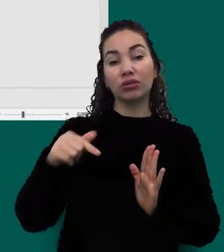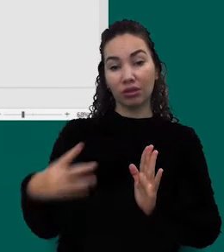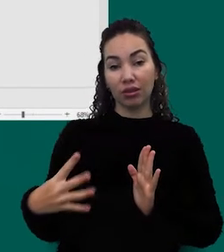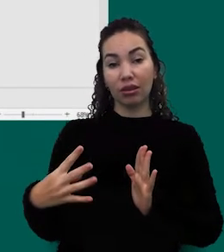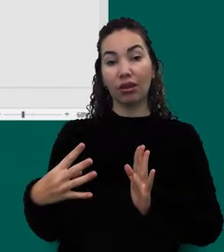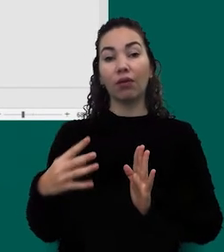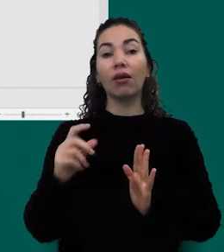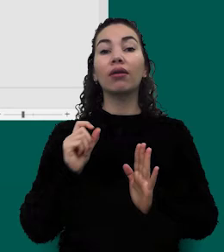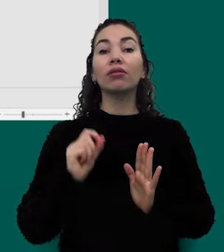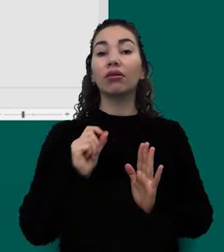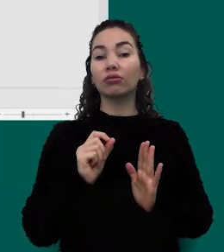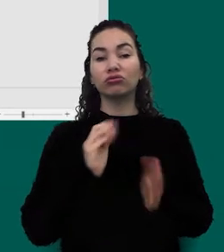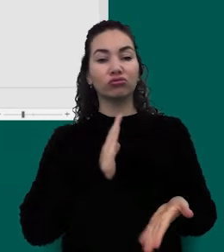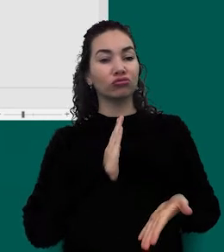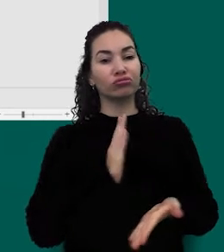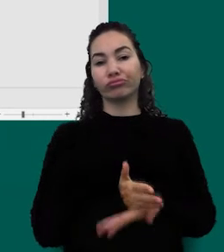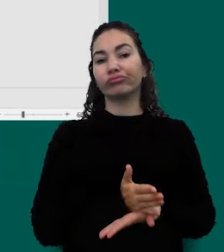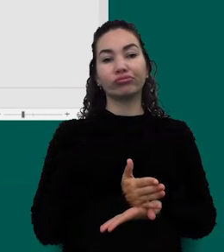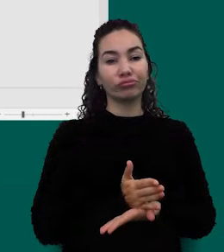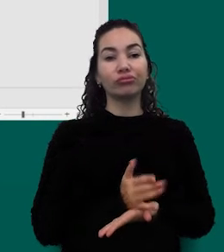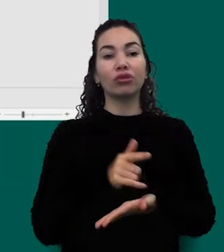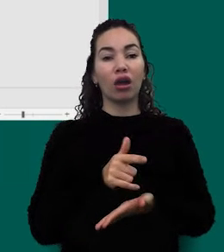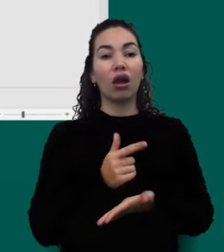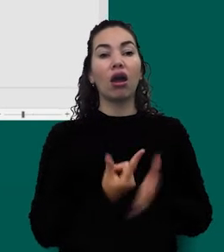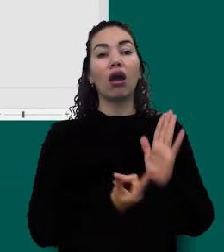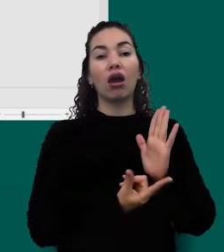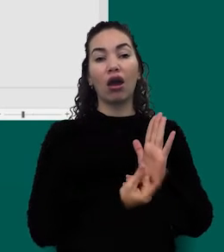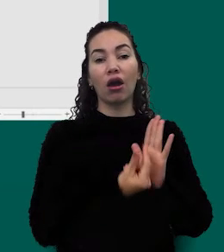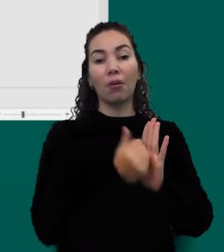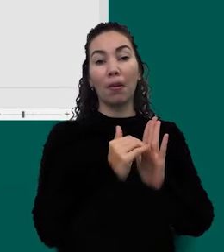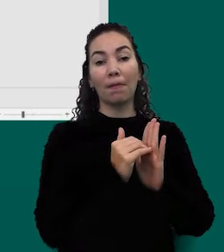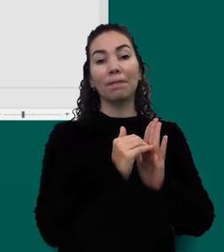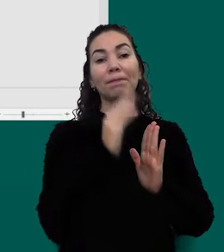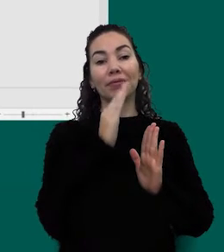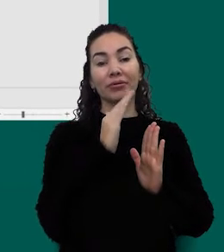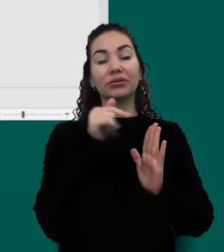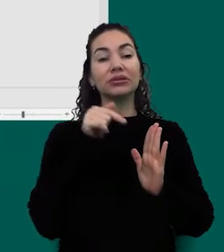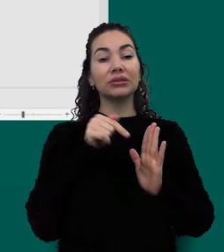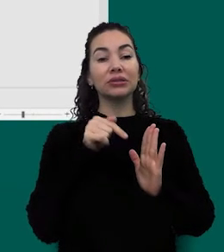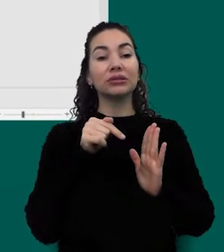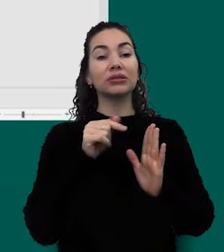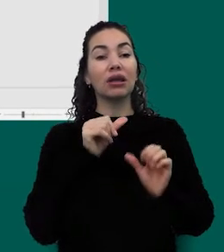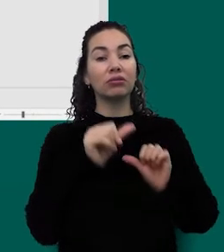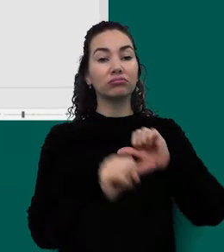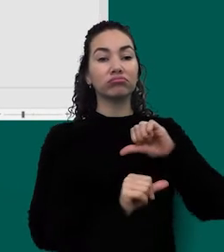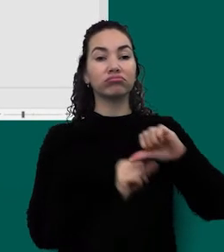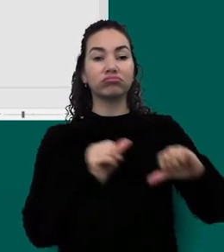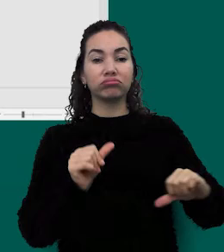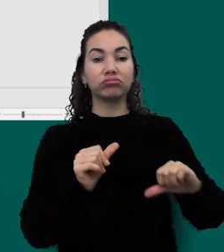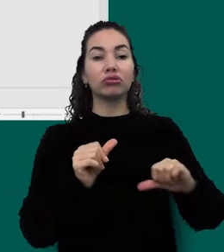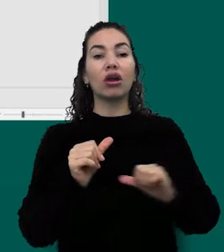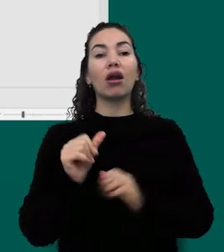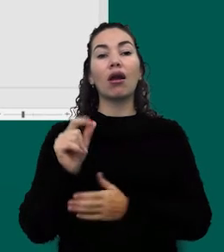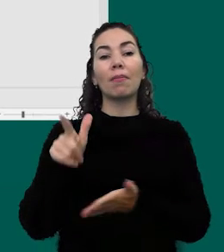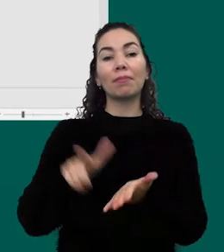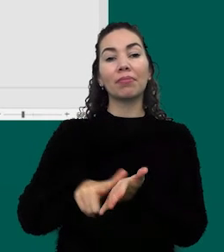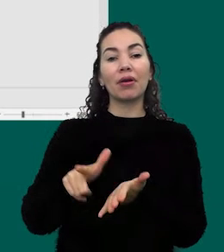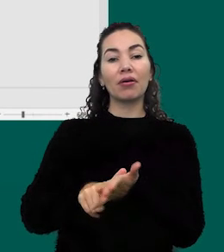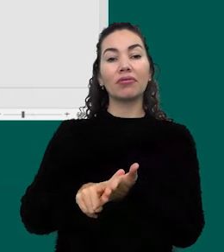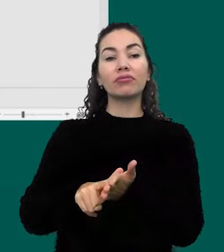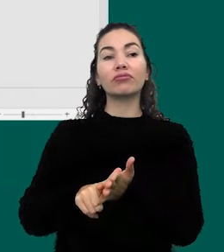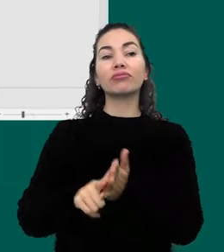24.751,74, automaticamente este valor excedente ele vai ser transferido para a ficha de